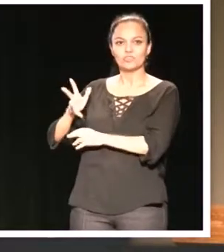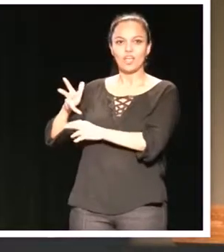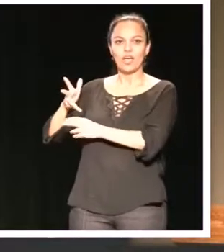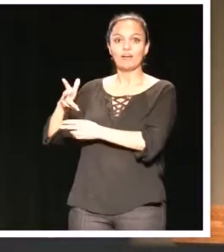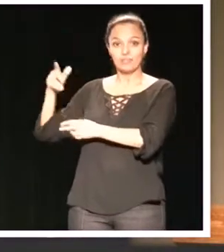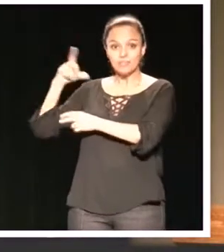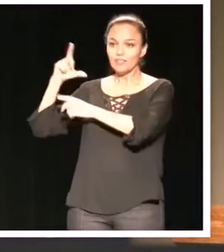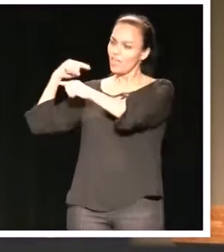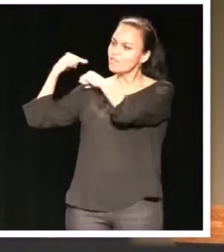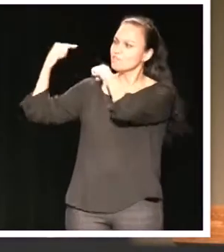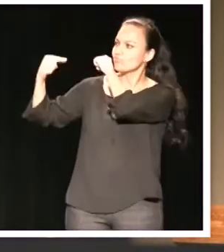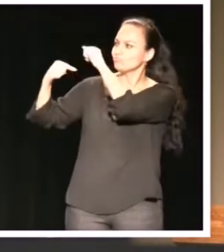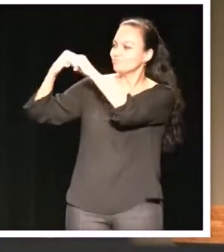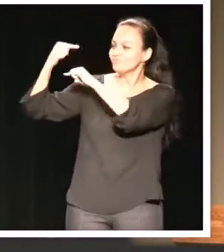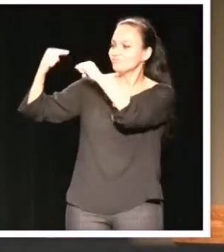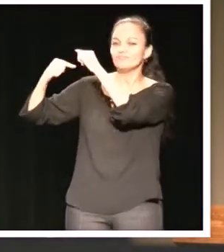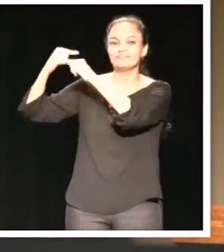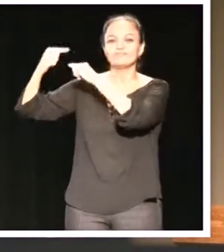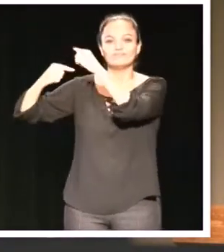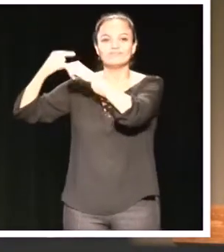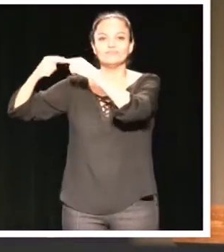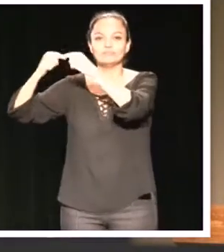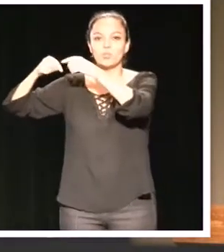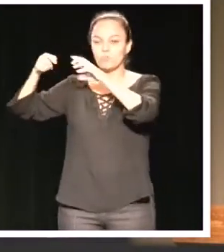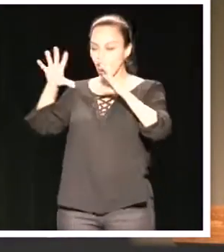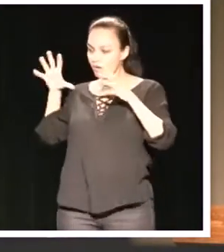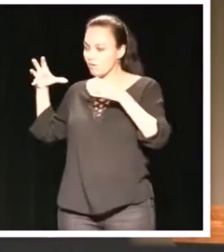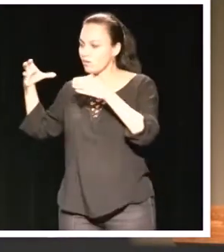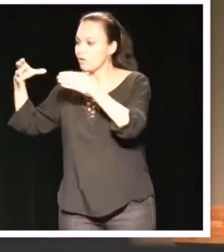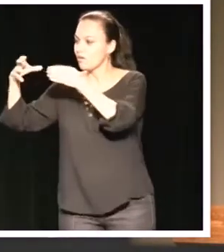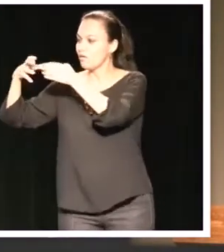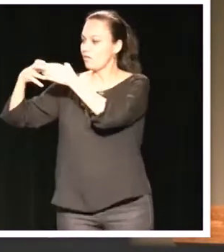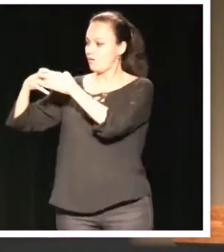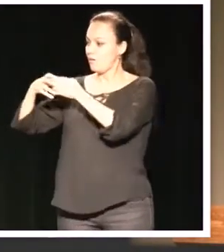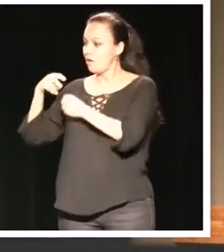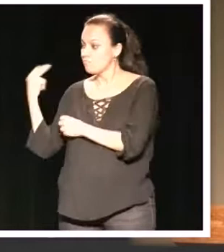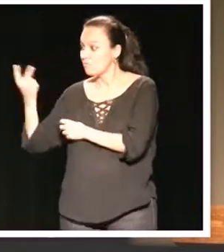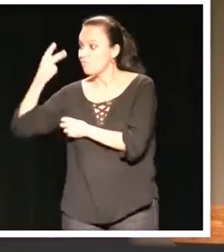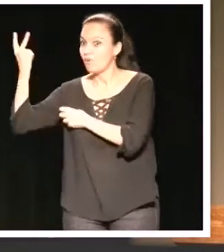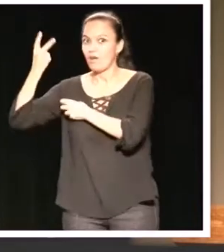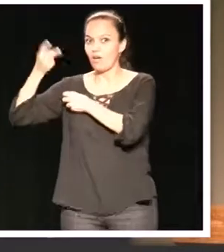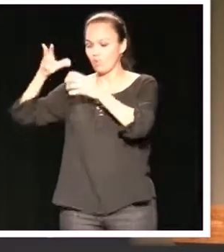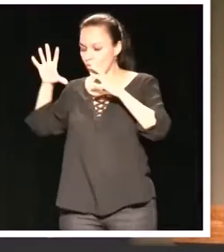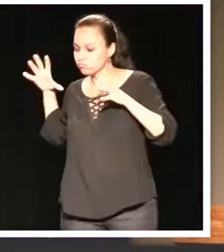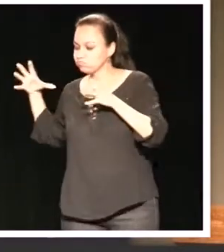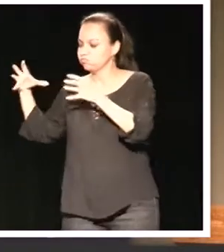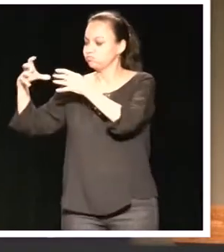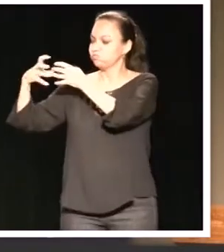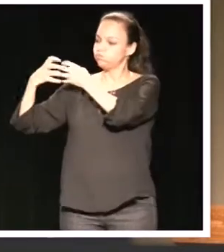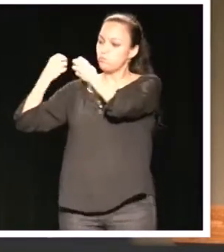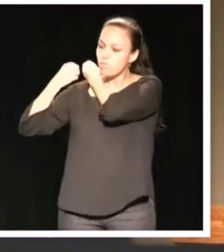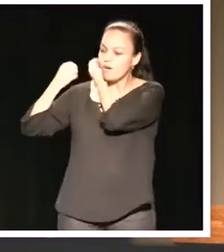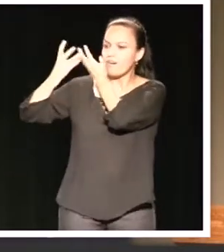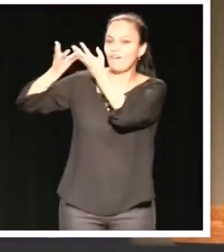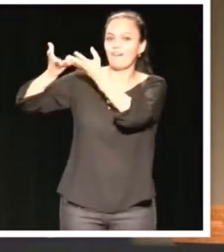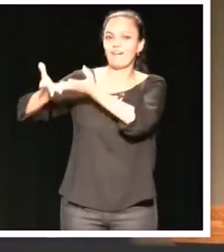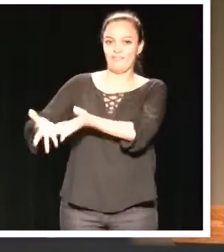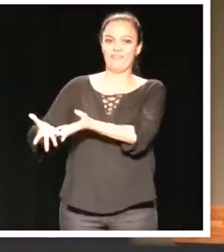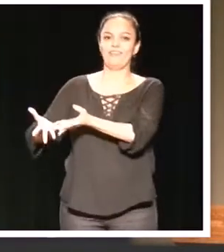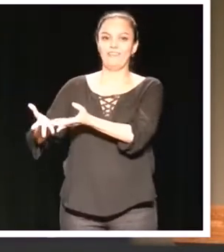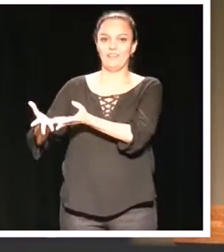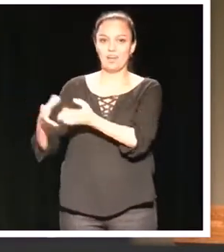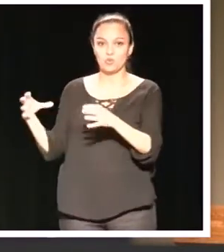A transmissão do patrimônio cultural, histórico desses grupos, que obviamente é